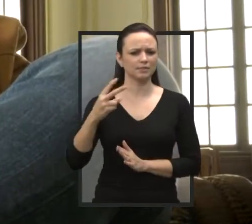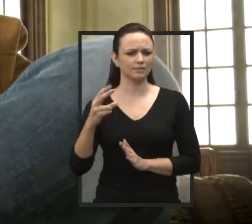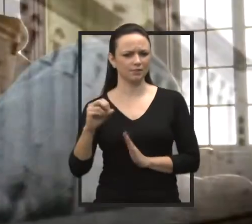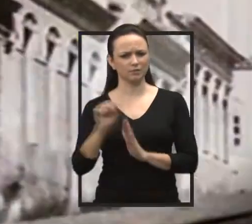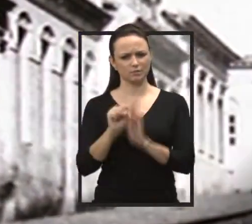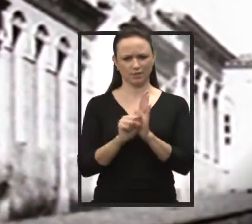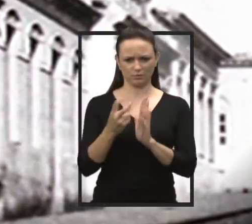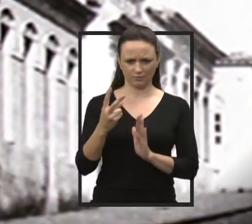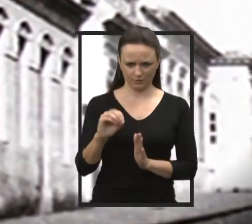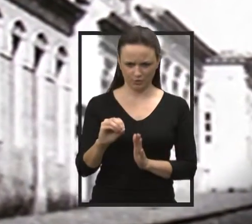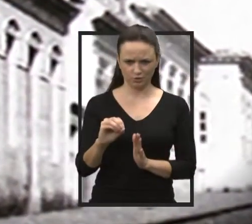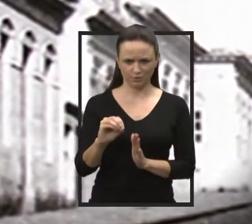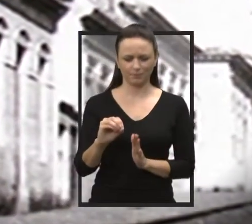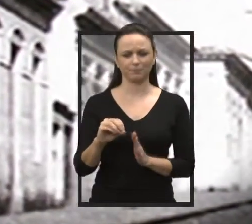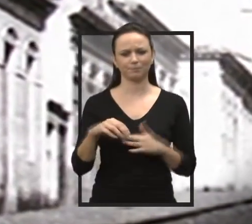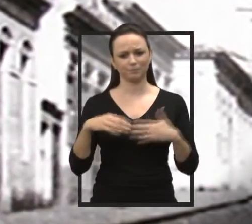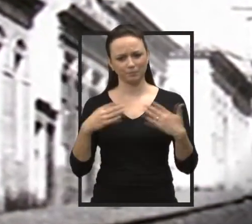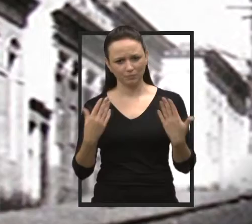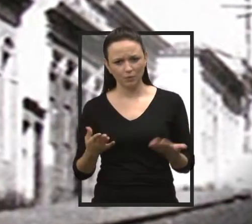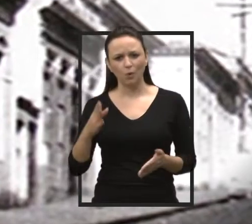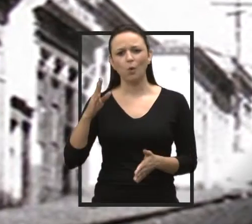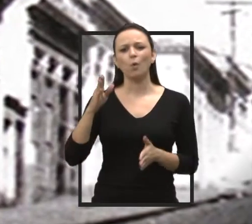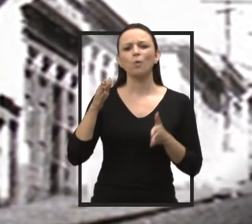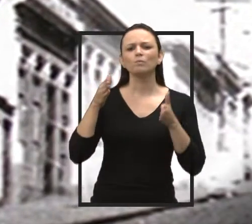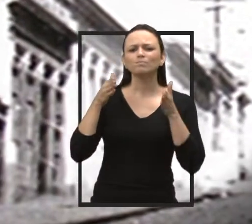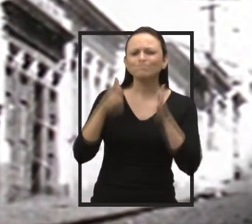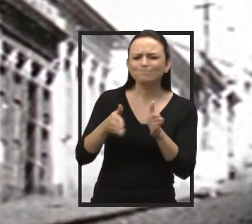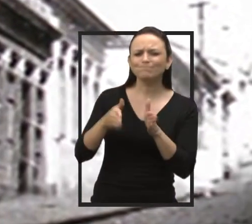XX. A predominância acabou sendo